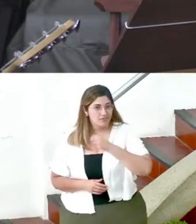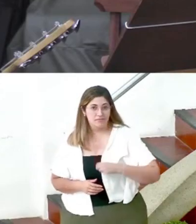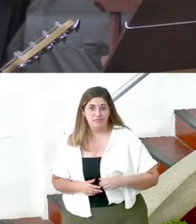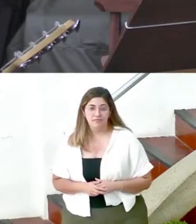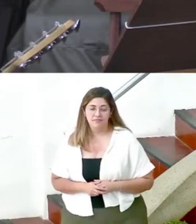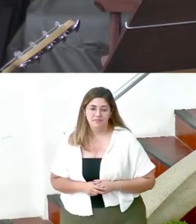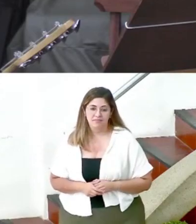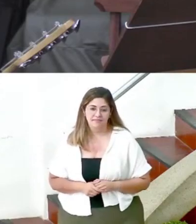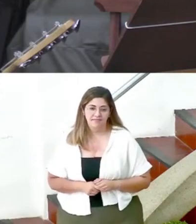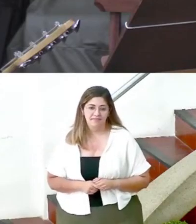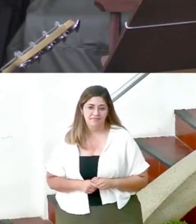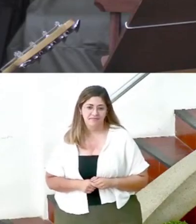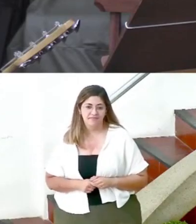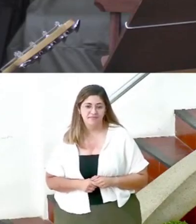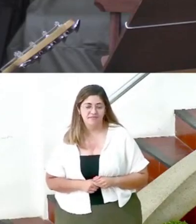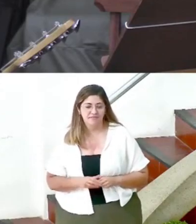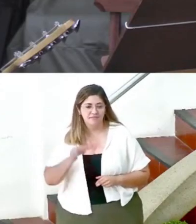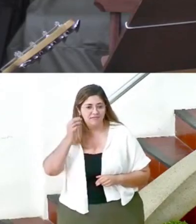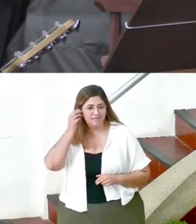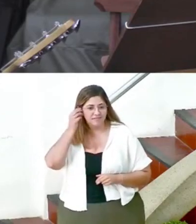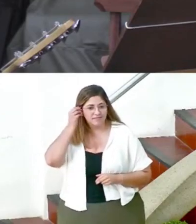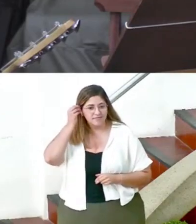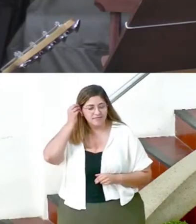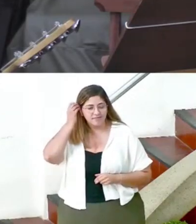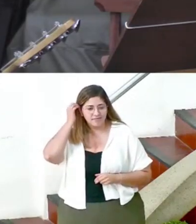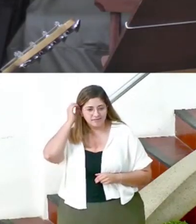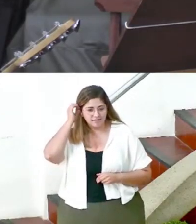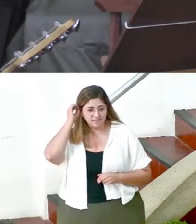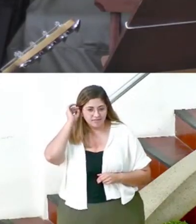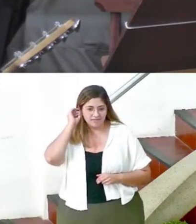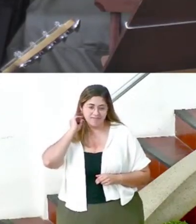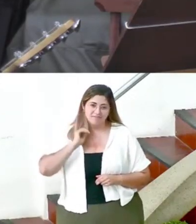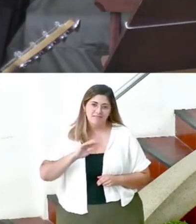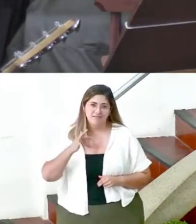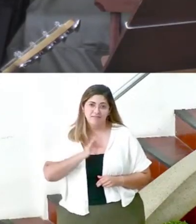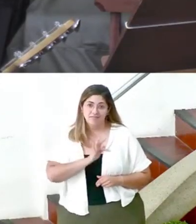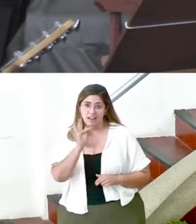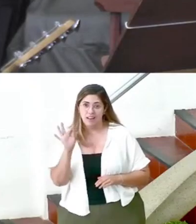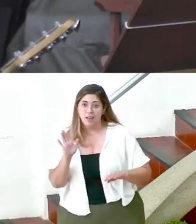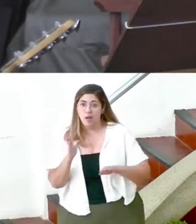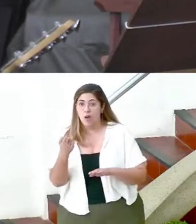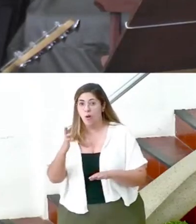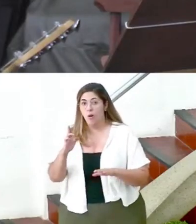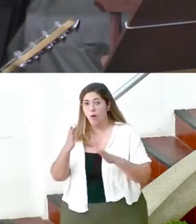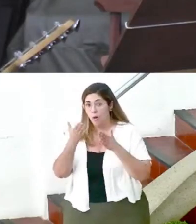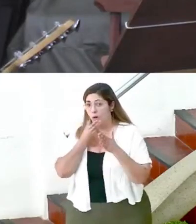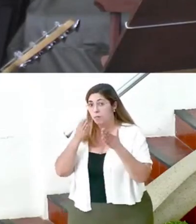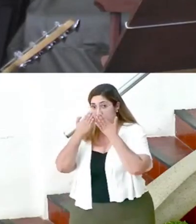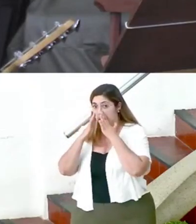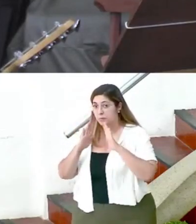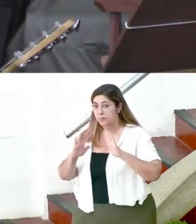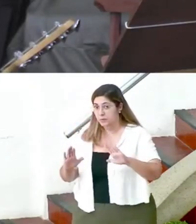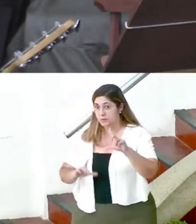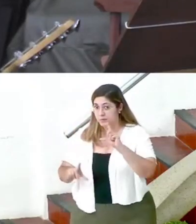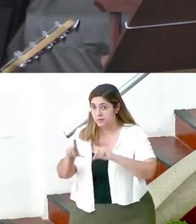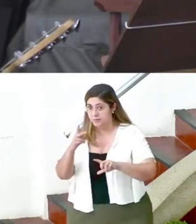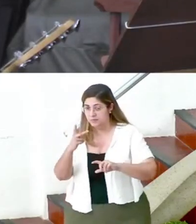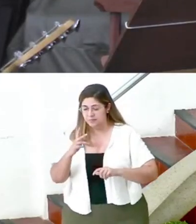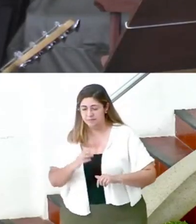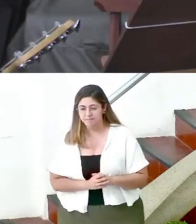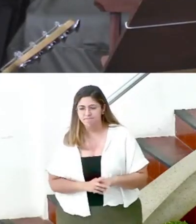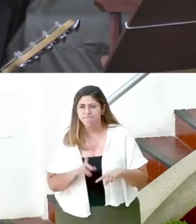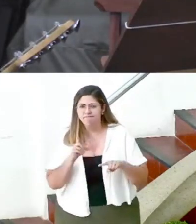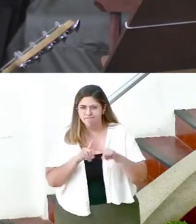Minha oração está mais para a do fariseu ou a do publicano? Então, tem um jeito sim de se alegrar no